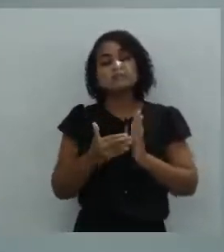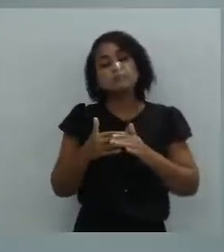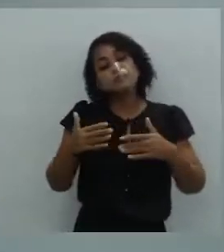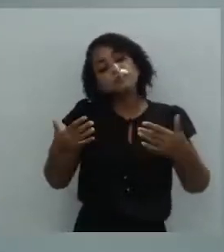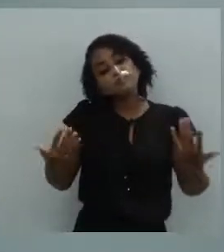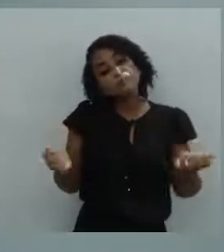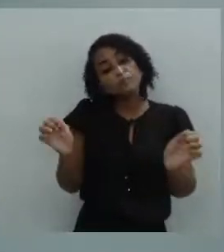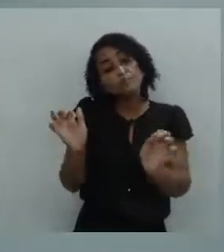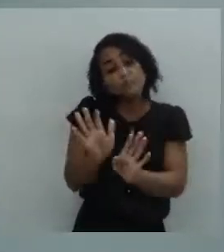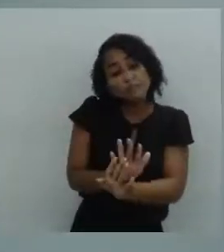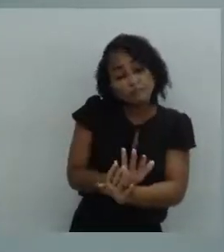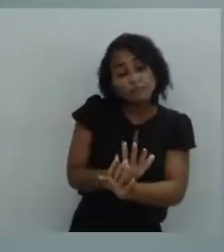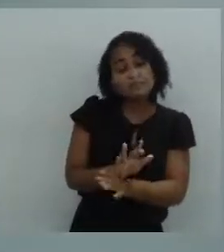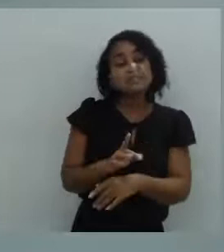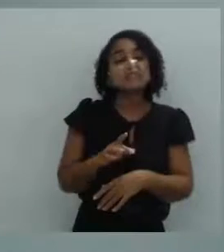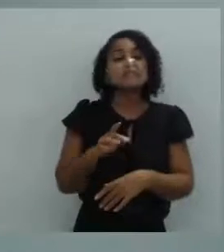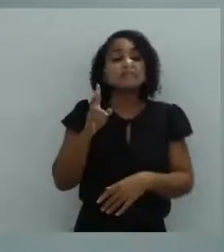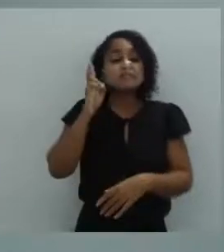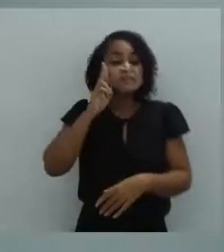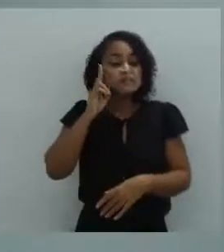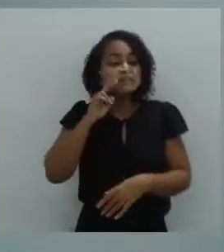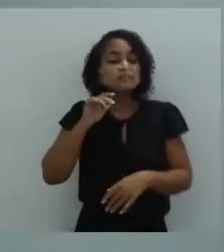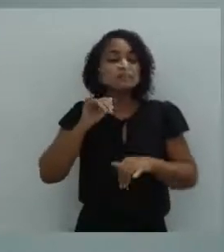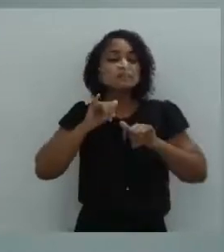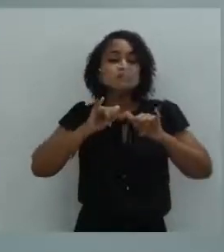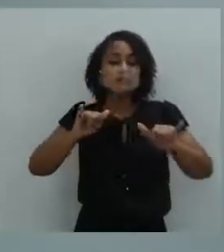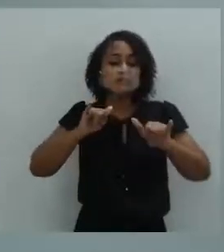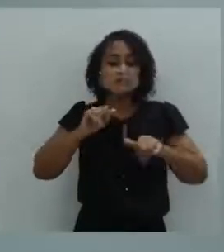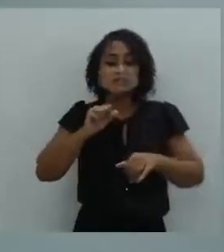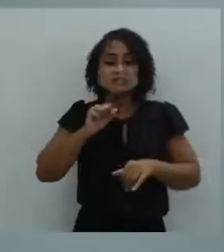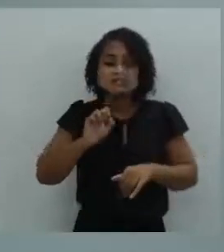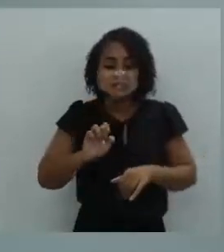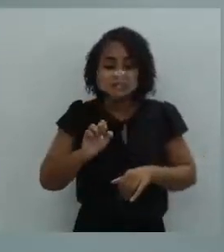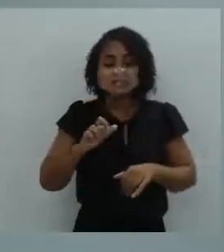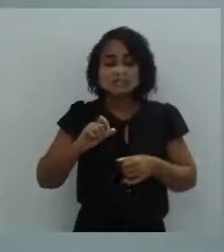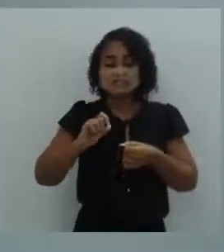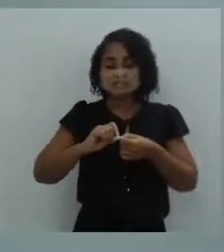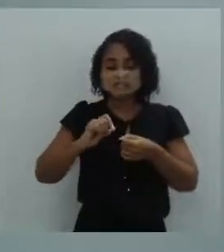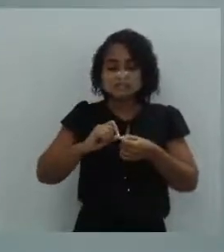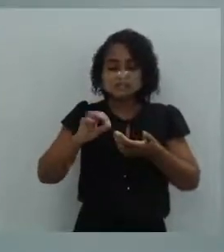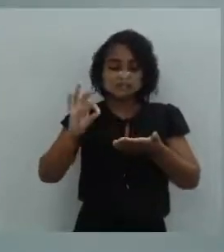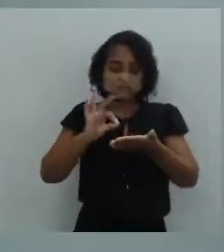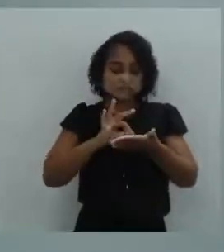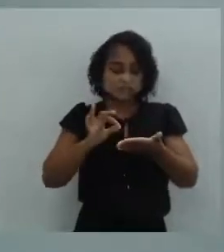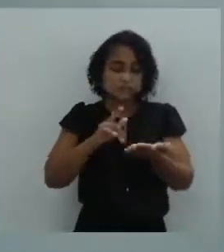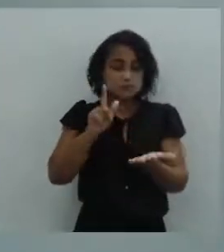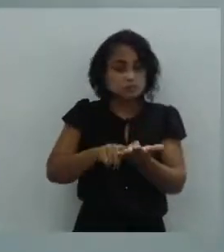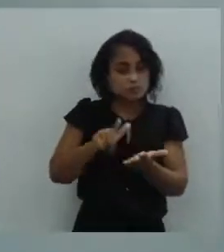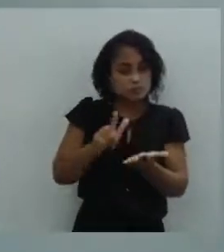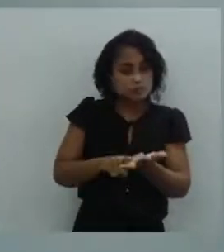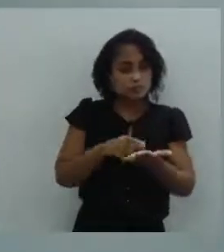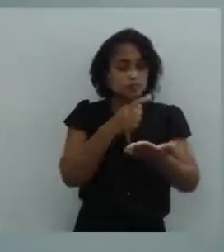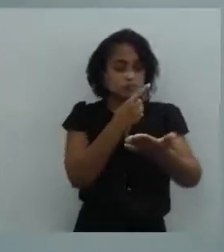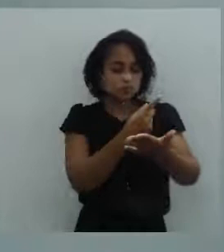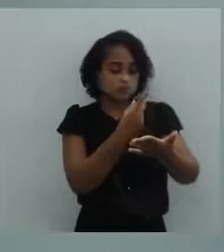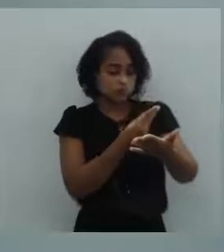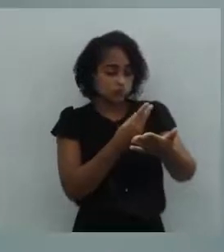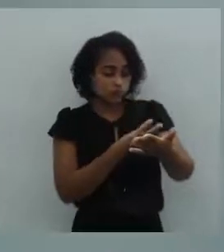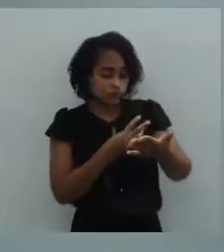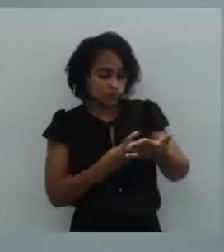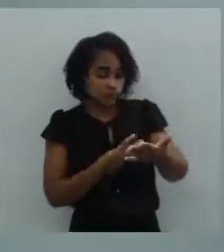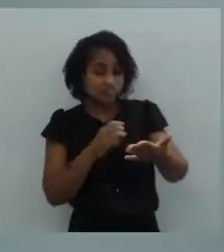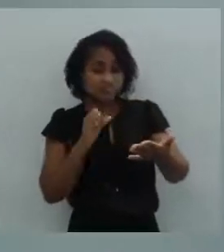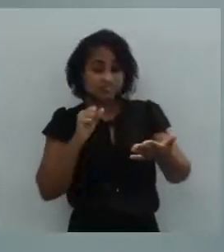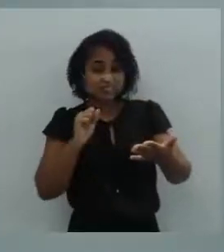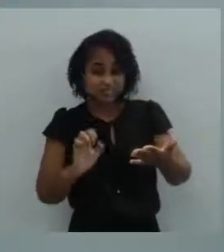E por fim, vocês lembrem de avisar. Se vocês estão fazendo abaixo-assinado físico, enumera cada linha, tá? E